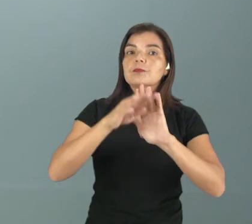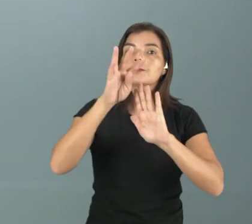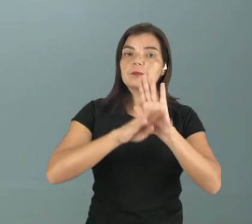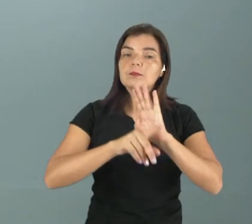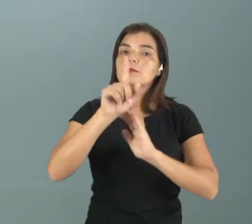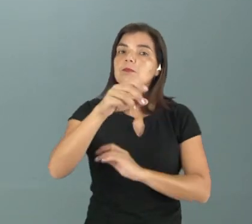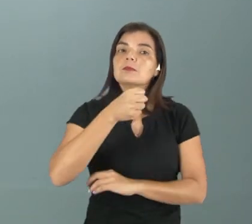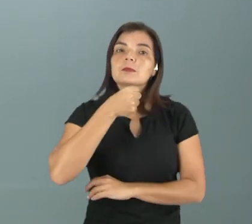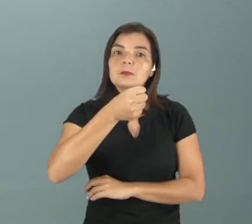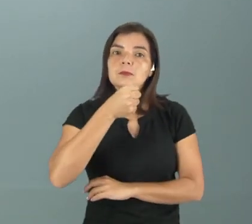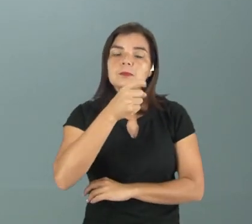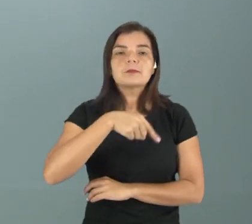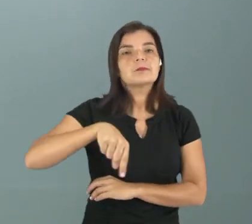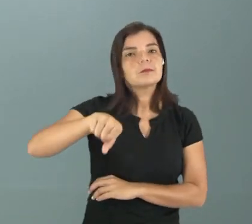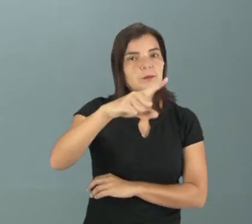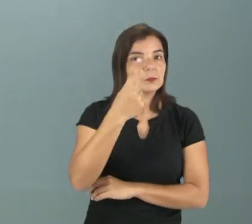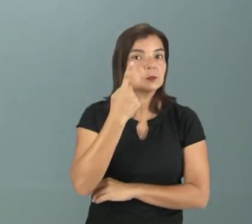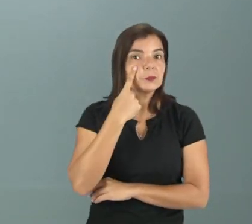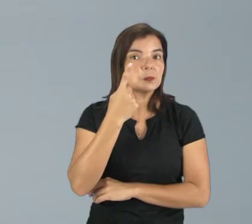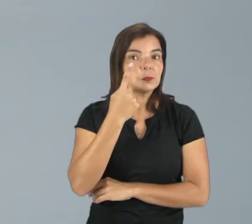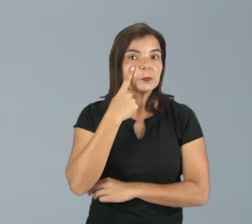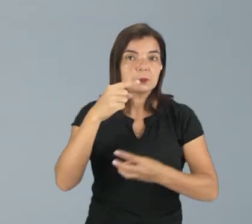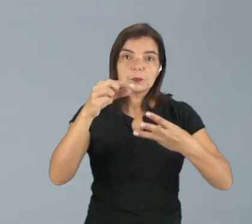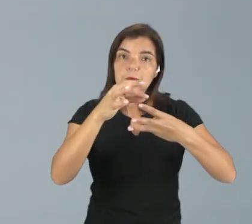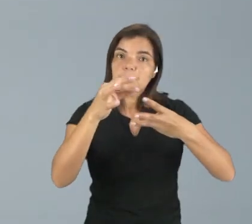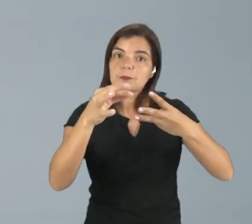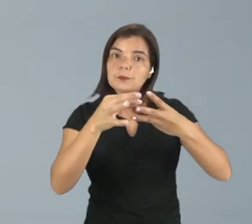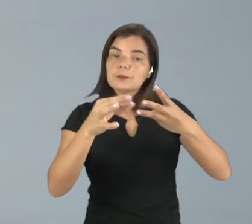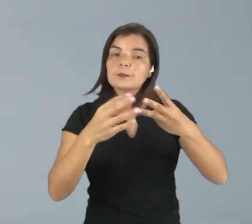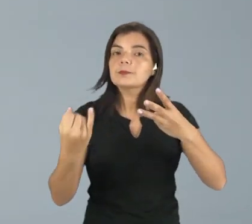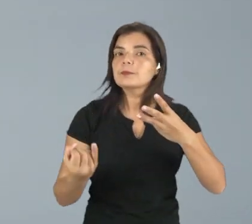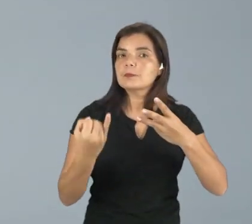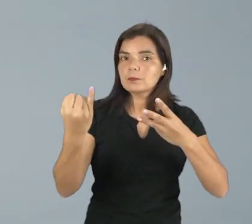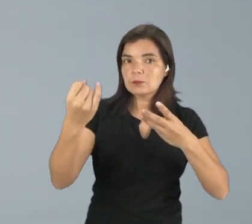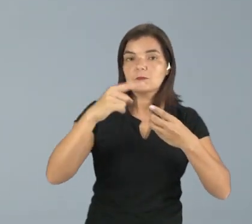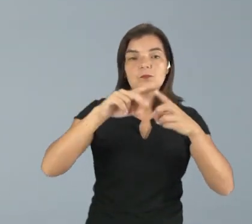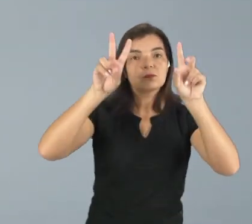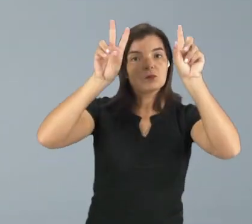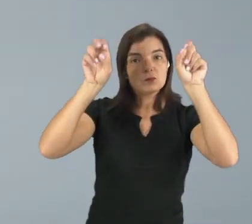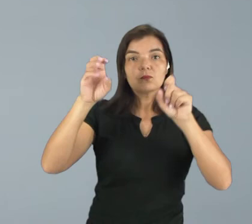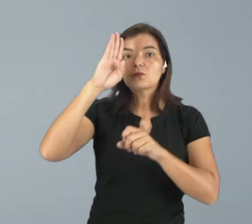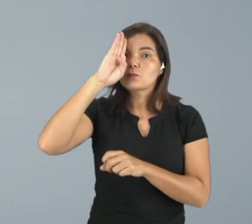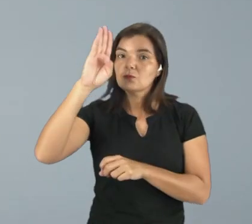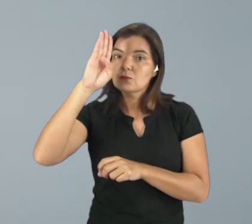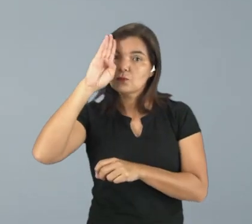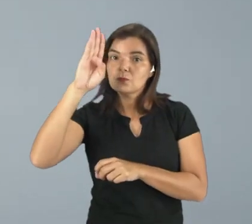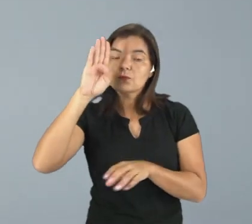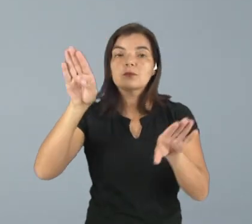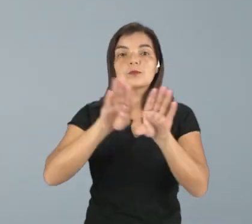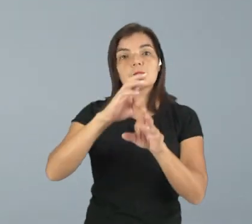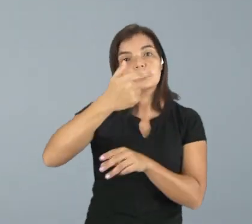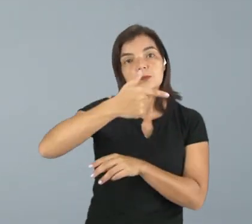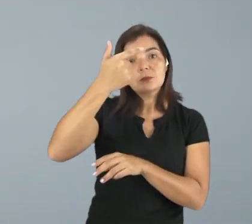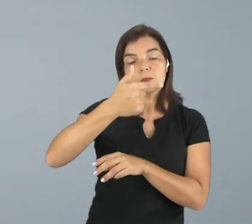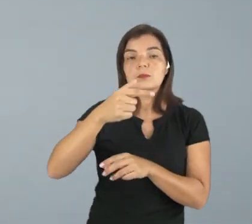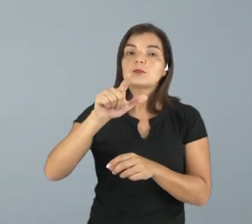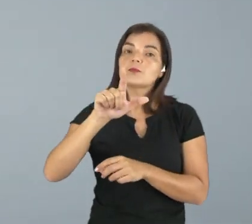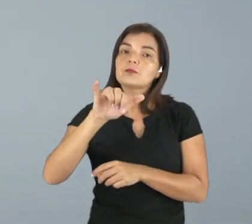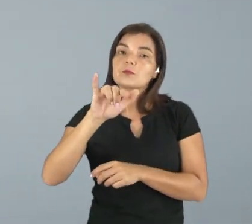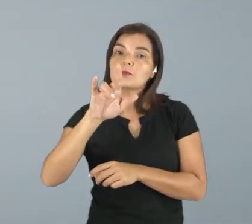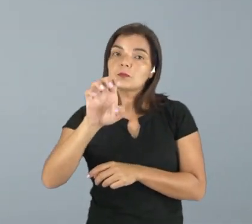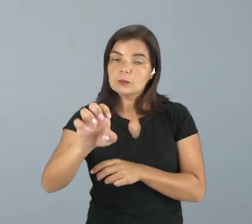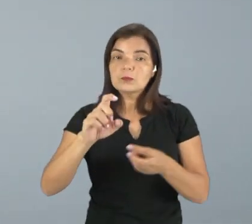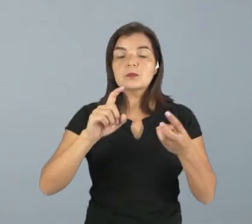é reportagem. Como você viu, ela tem 3 partes importantes, tá? Título principal e secundário, tá? A